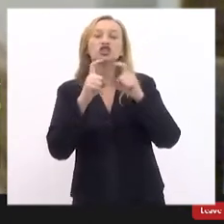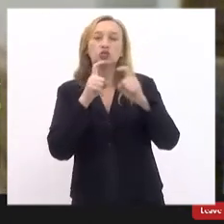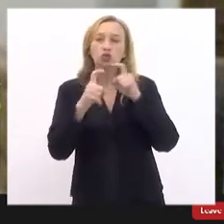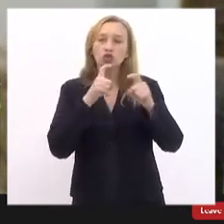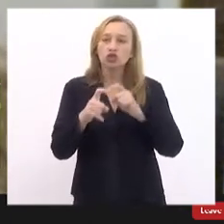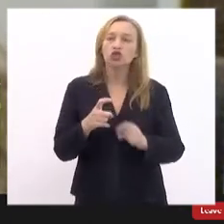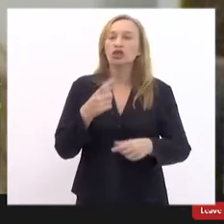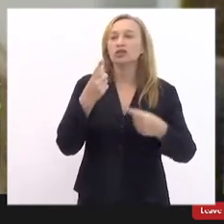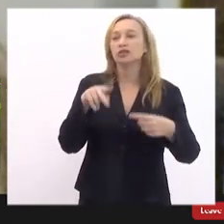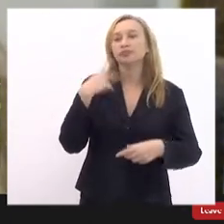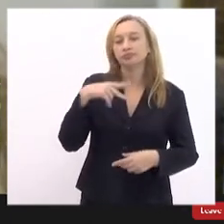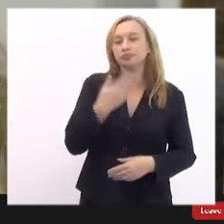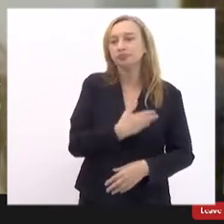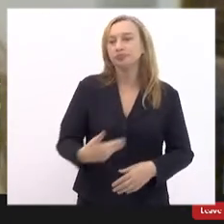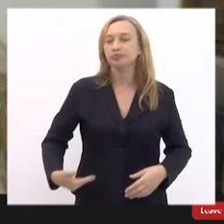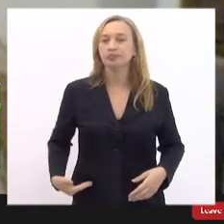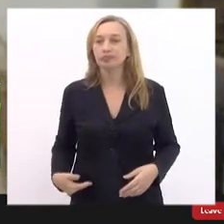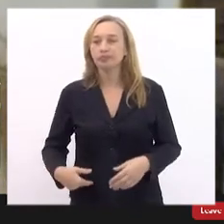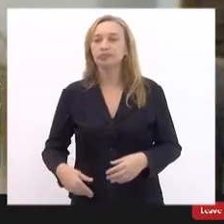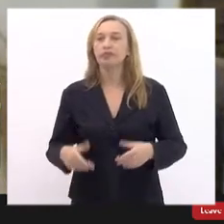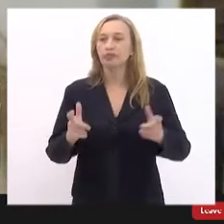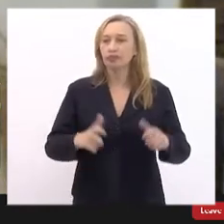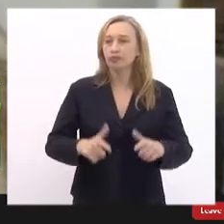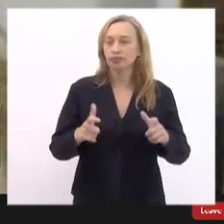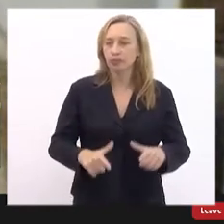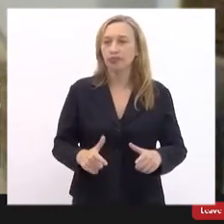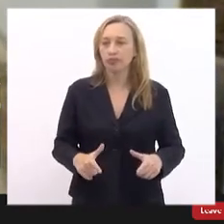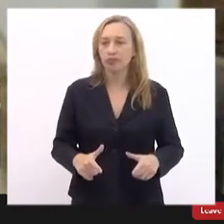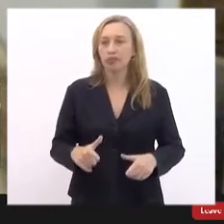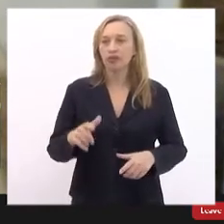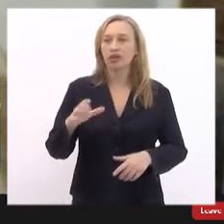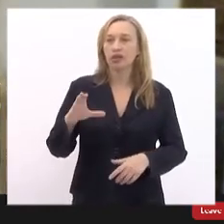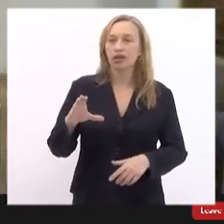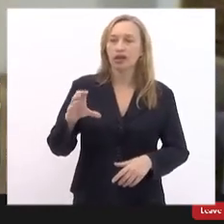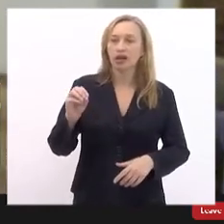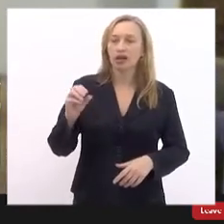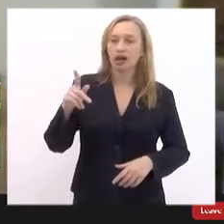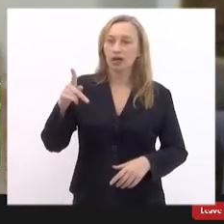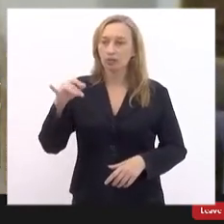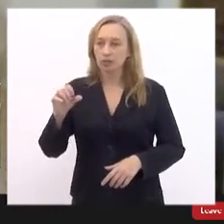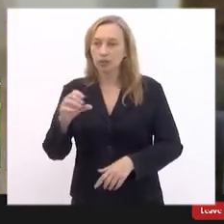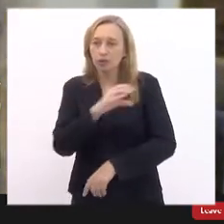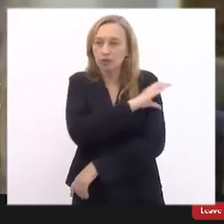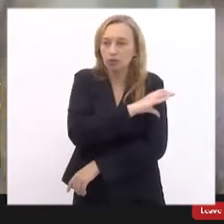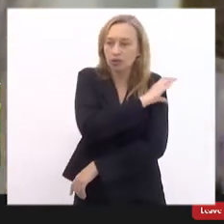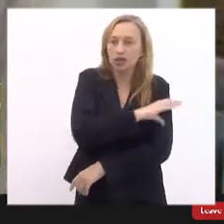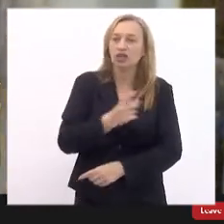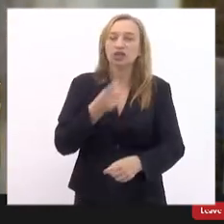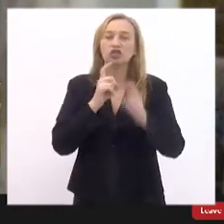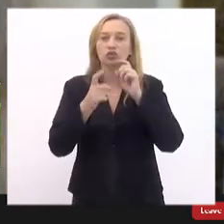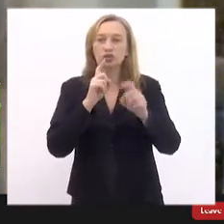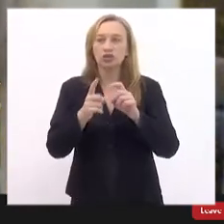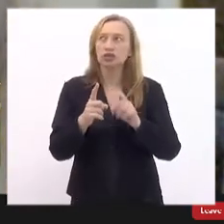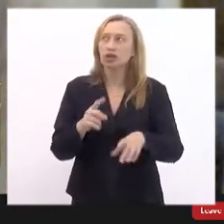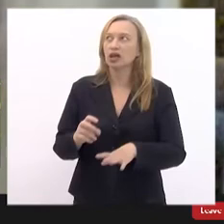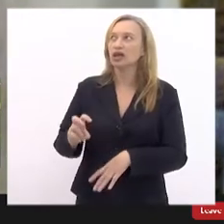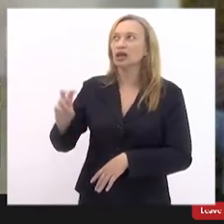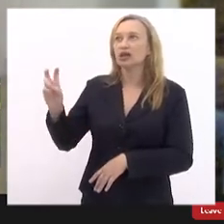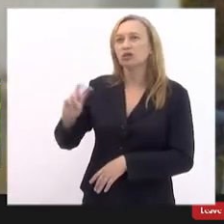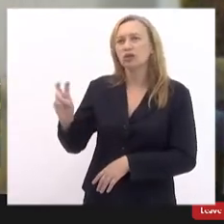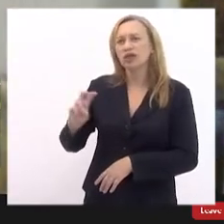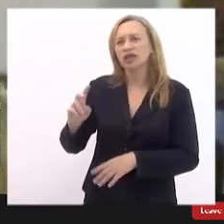discutir essa política pública para o território de Campos Goytacazes. E aí a gente lembra dessa discussão lá na quinta